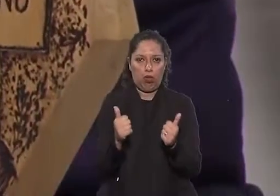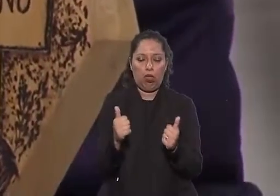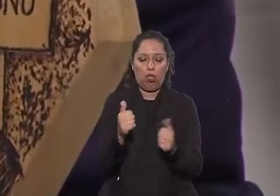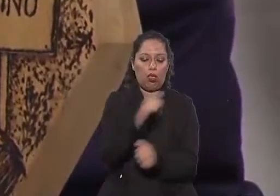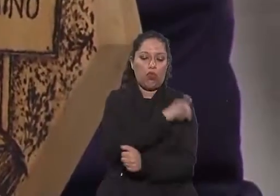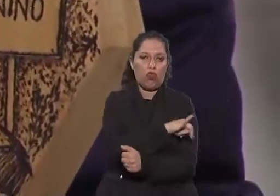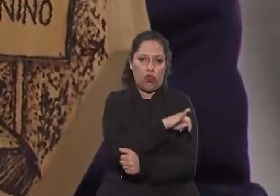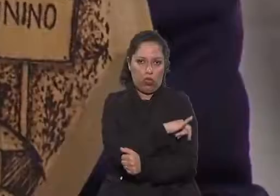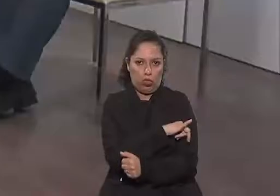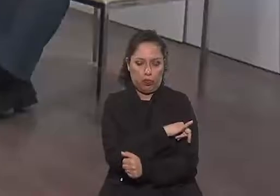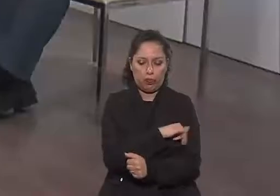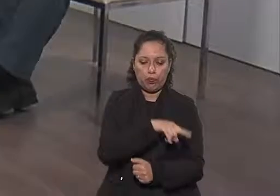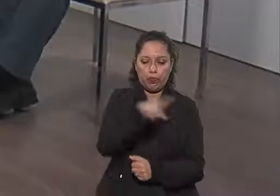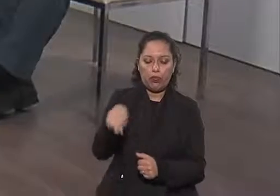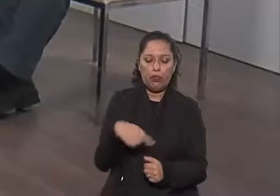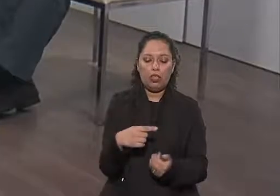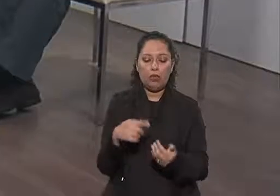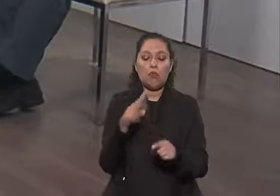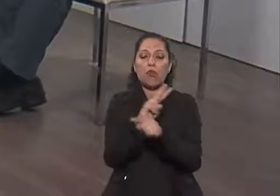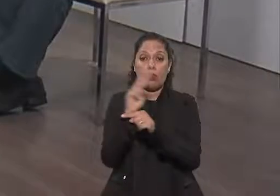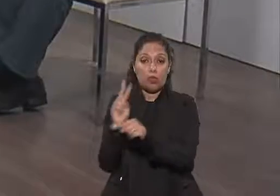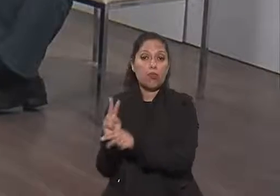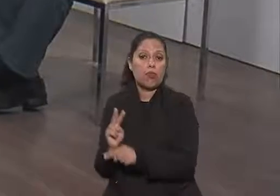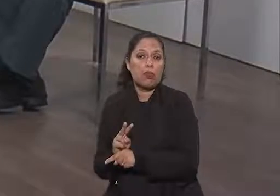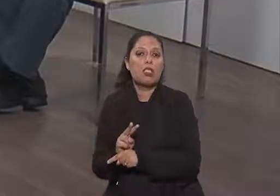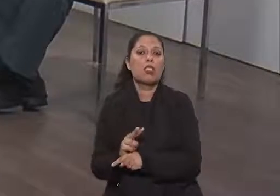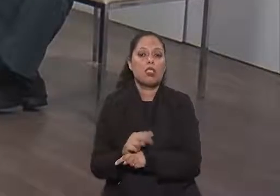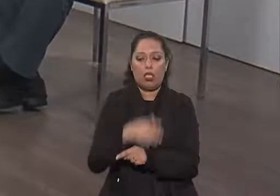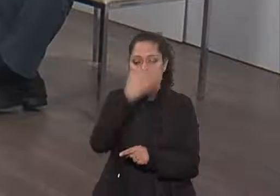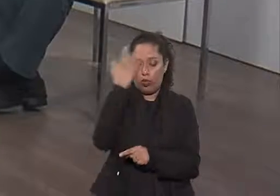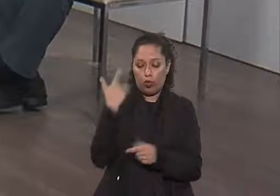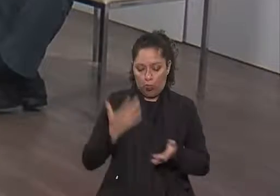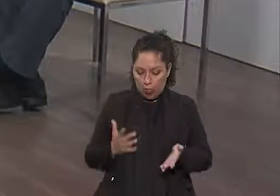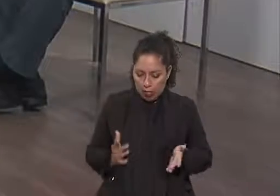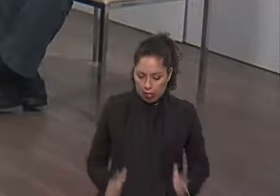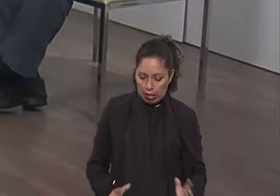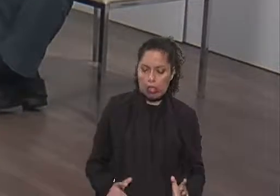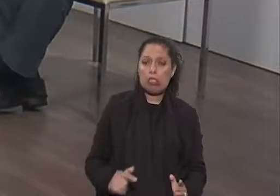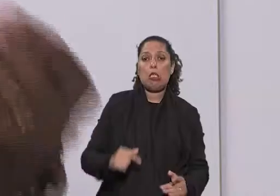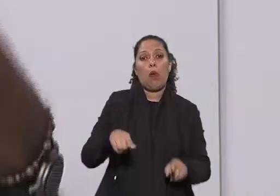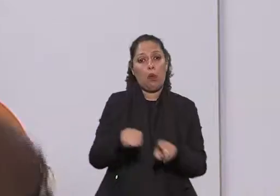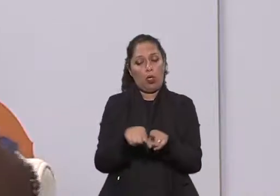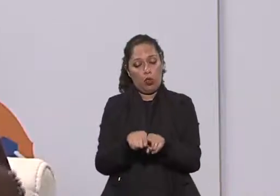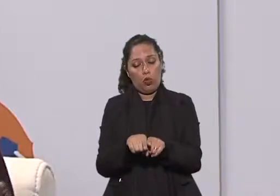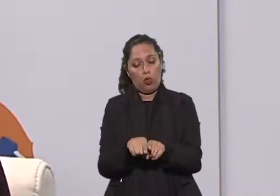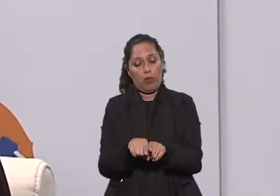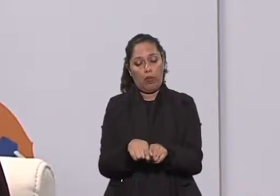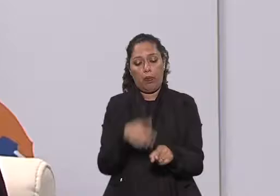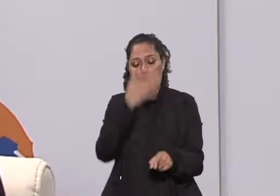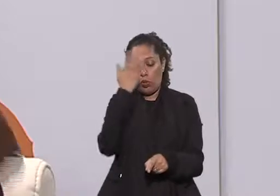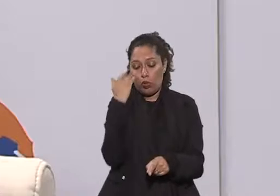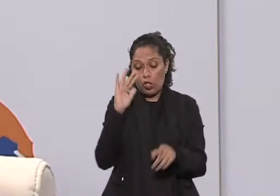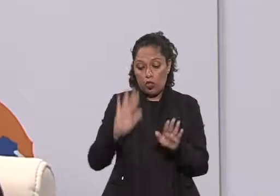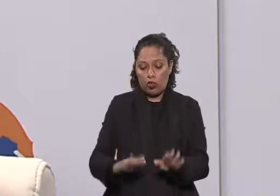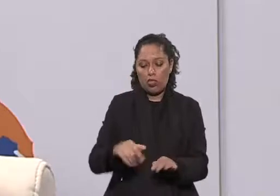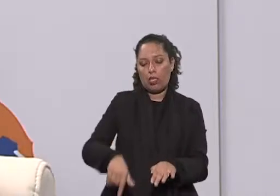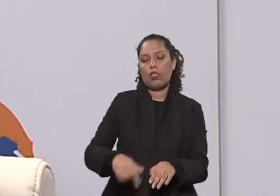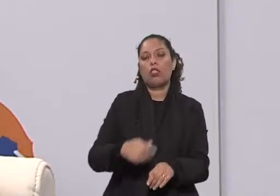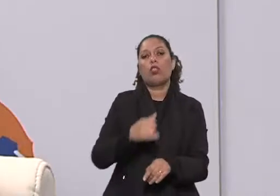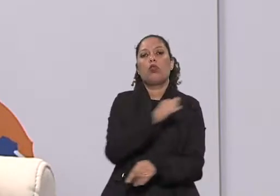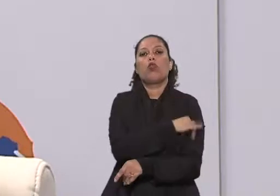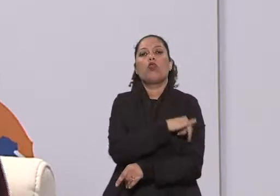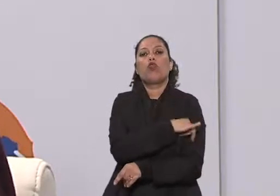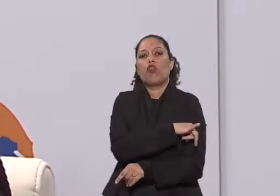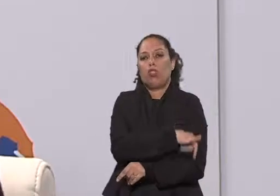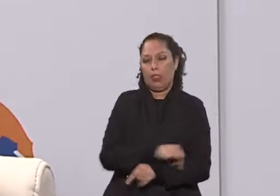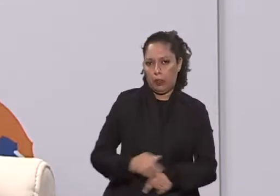certeza assim essa imagem é muito representativa para quem já nasceu pra quem vivencia o respeito a esse território